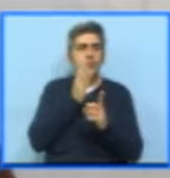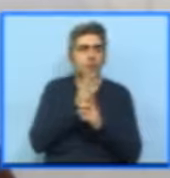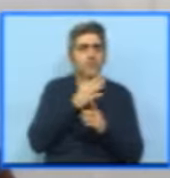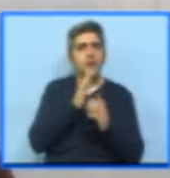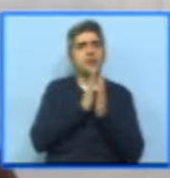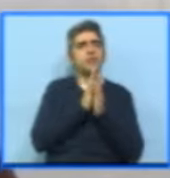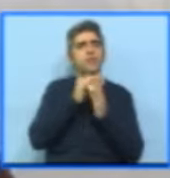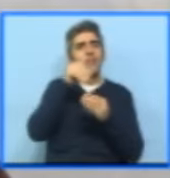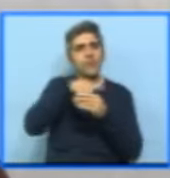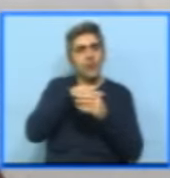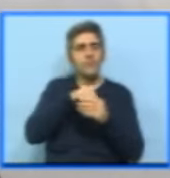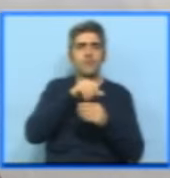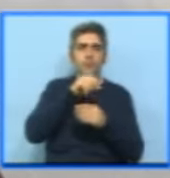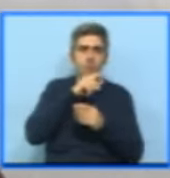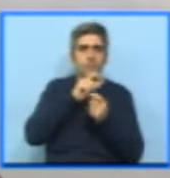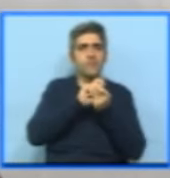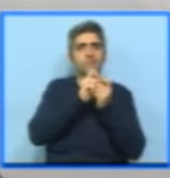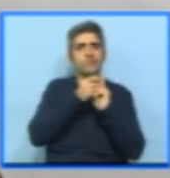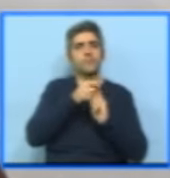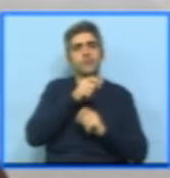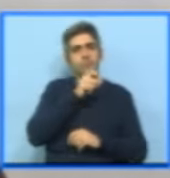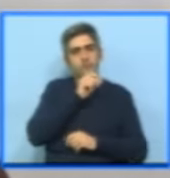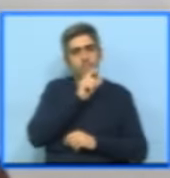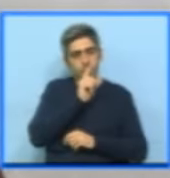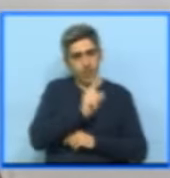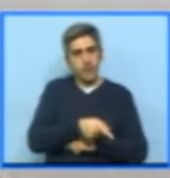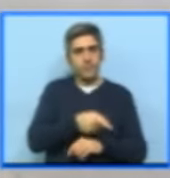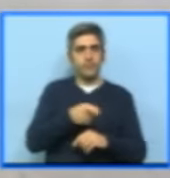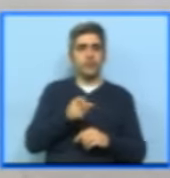a Igreja se pode e deve transfigurar.